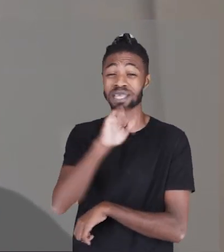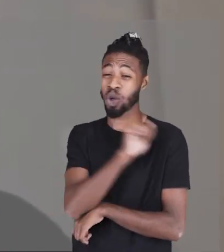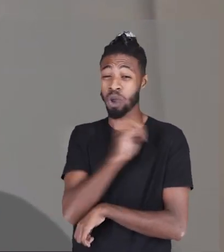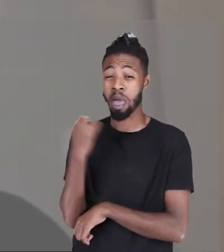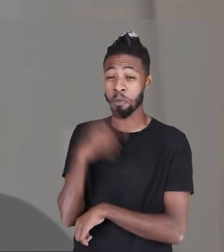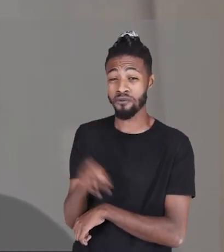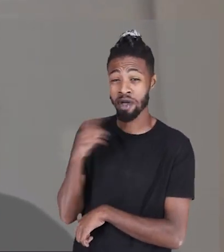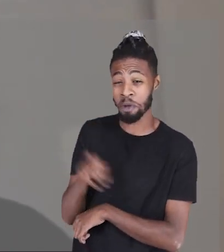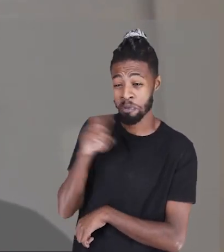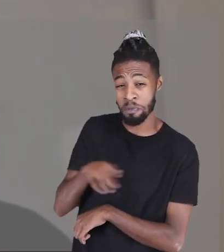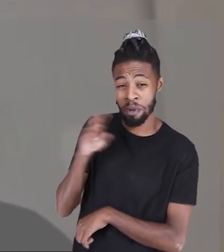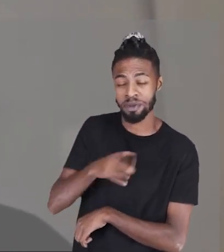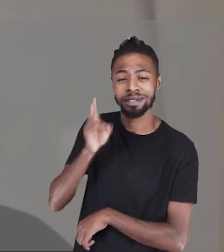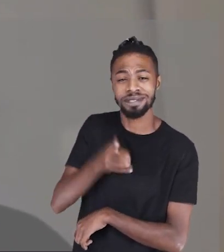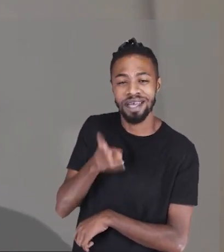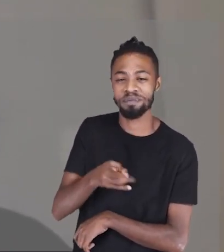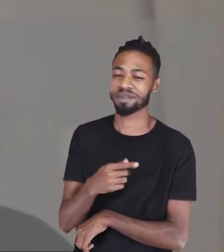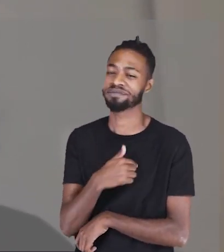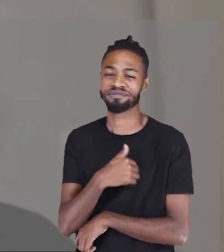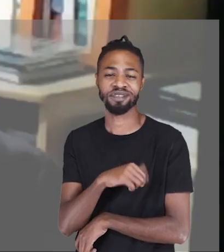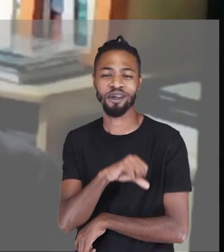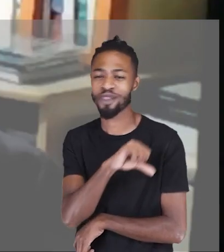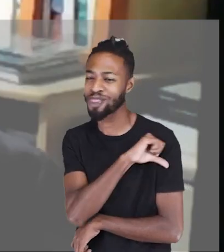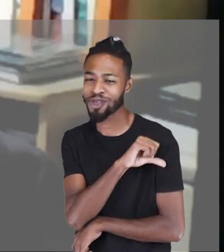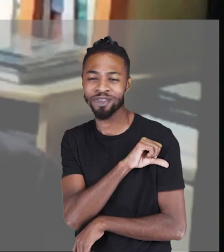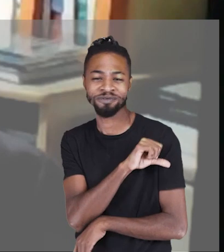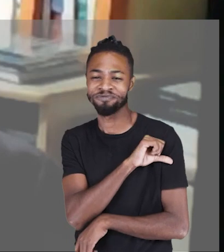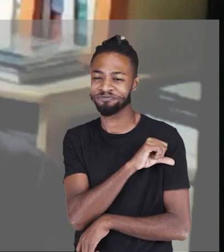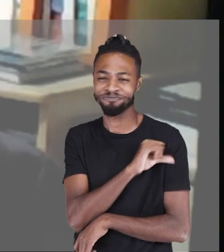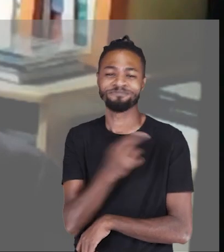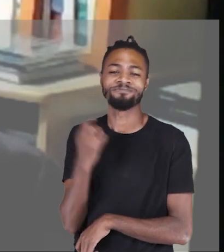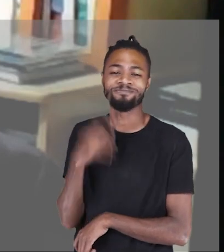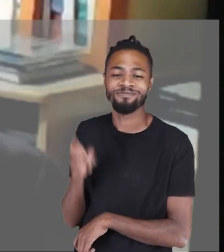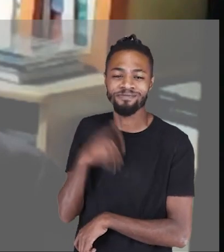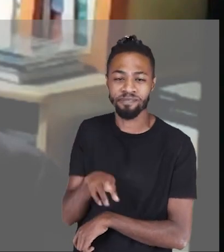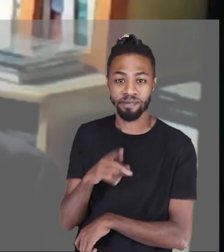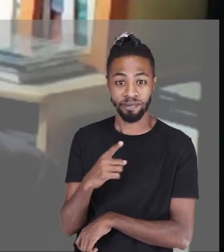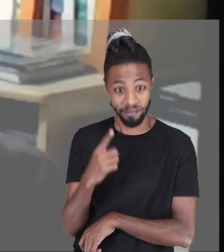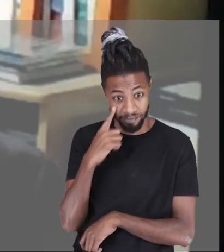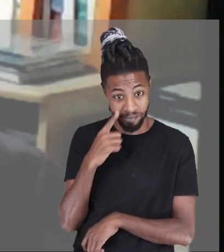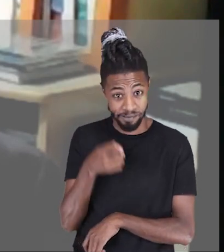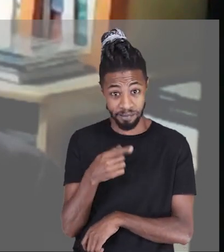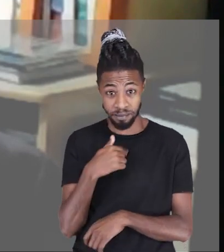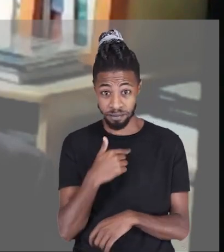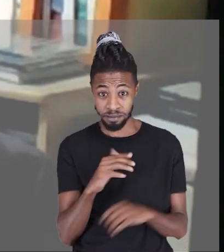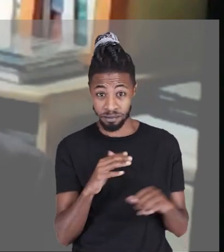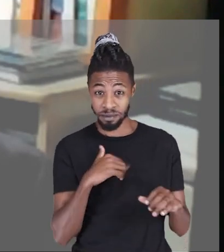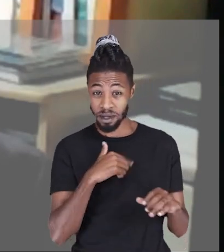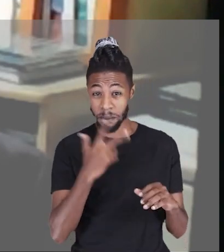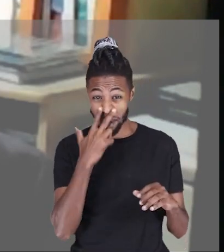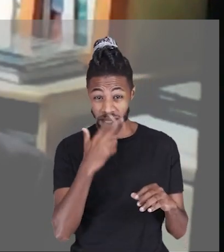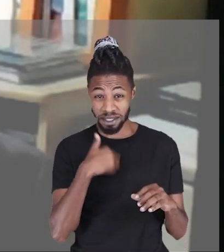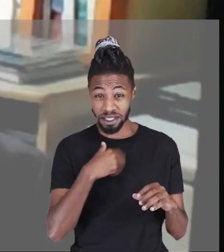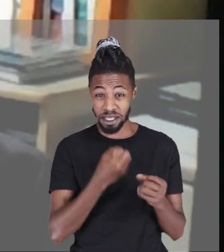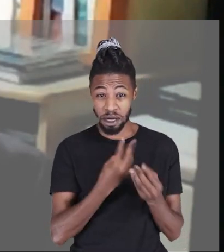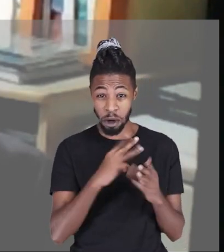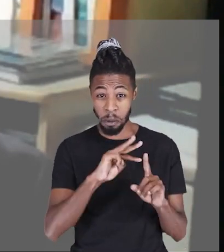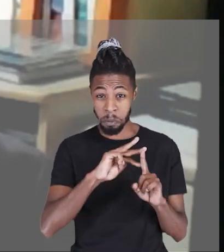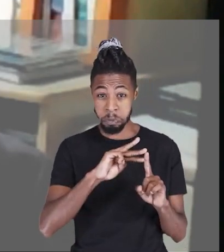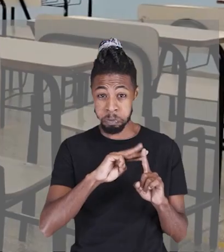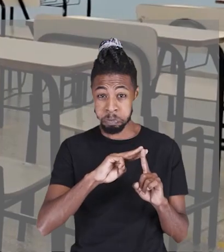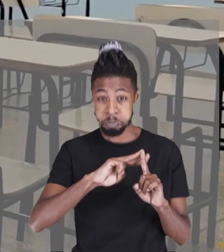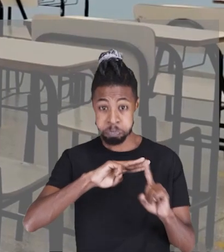reprova exatamente no Fundamental 2. Quando chega no 6º ano, a reprovação quase